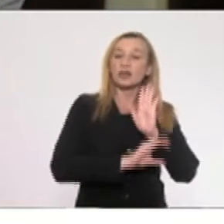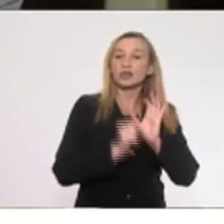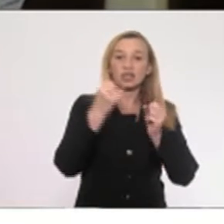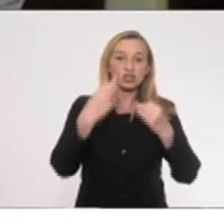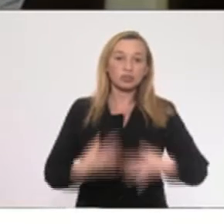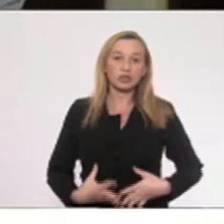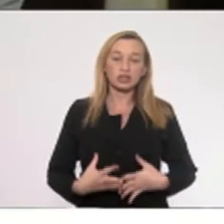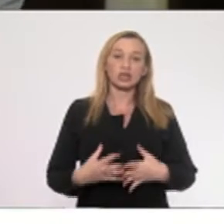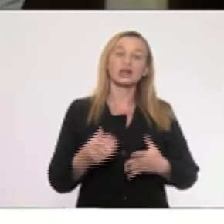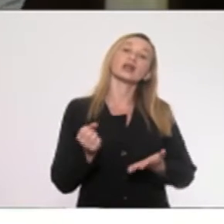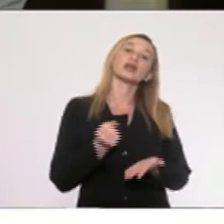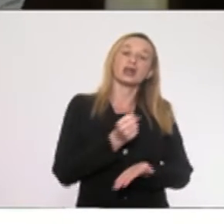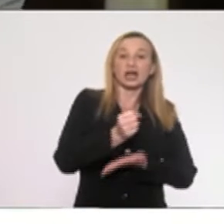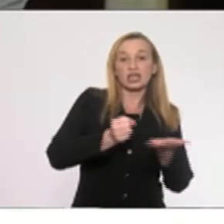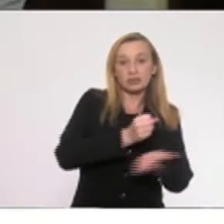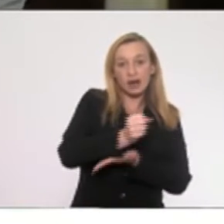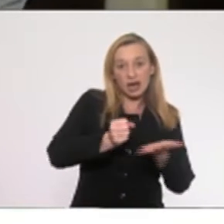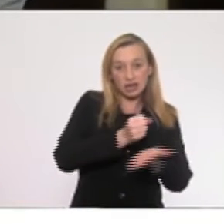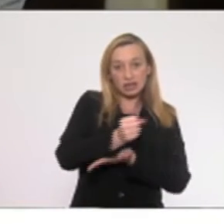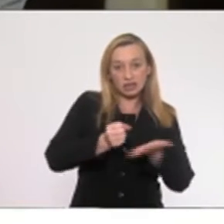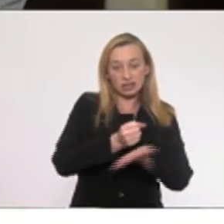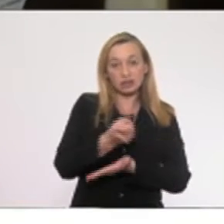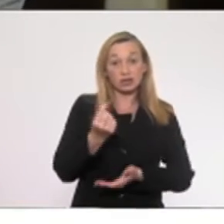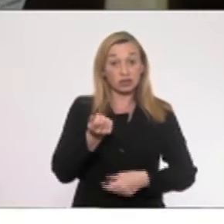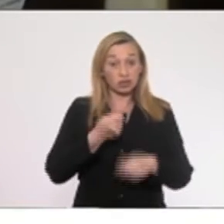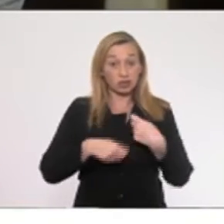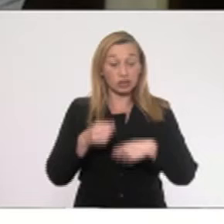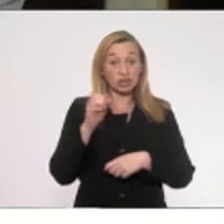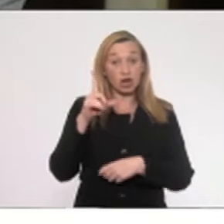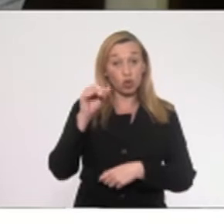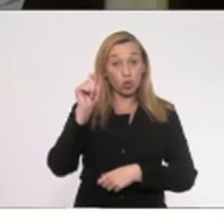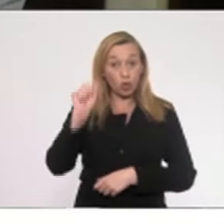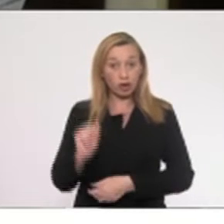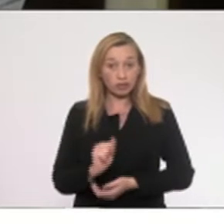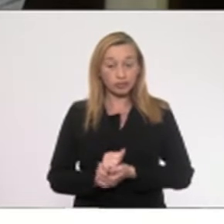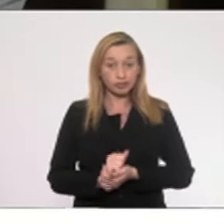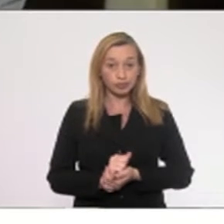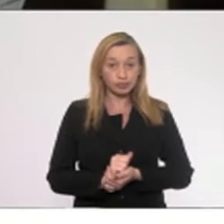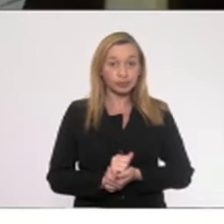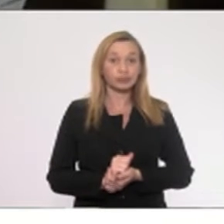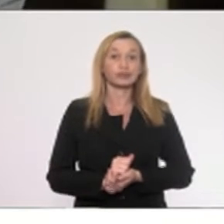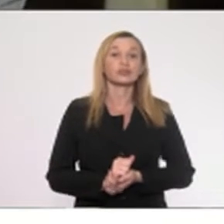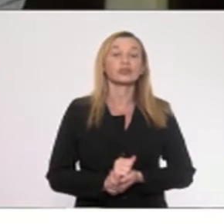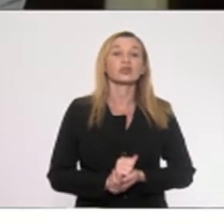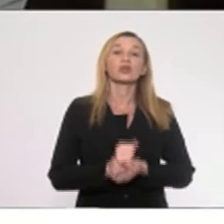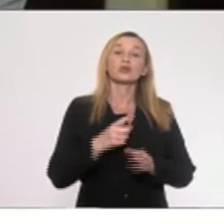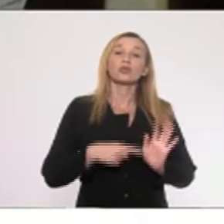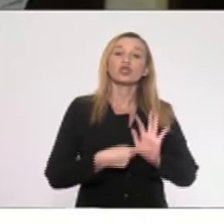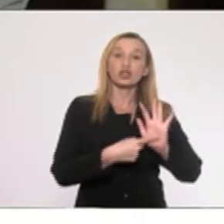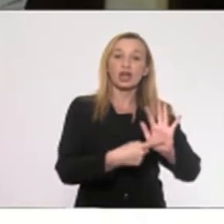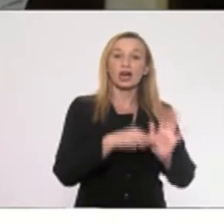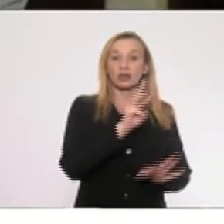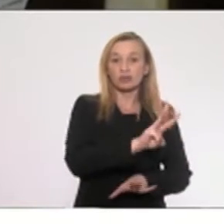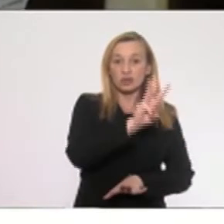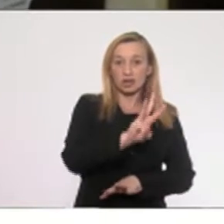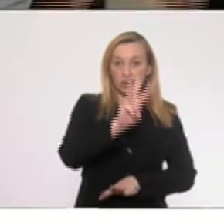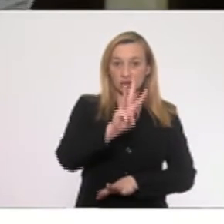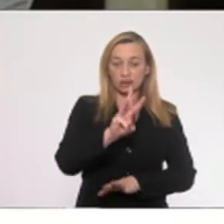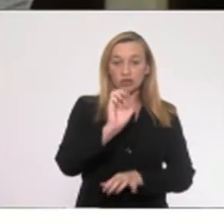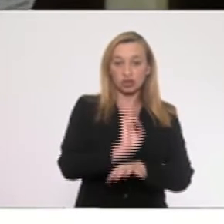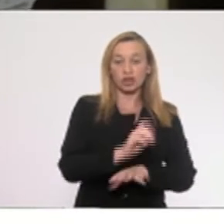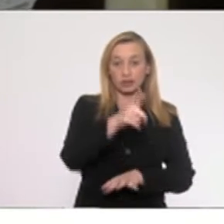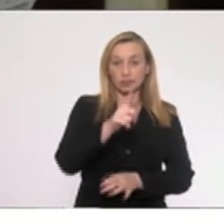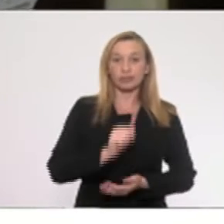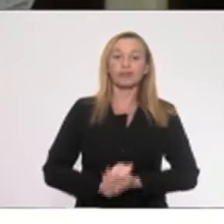bases de dados de receita e despesa da LOA serão disponibilizadas no site eletrônico do Governo do Estado.